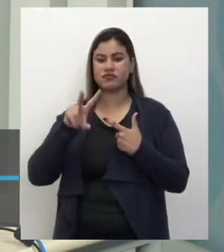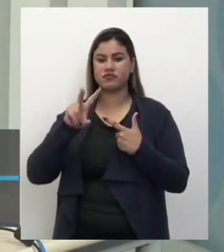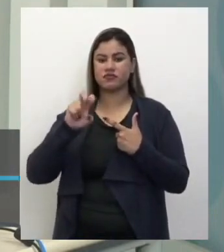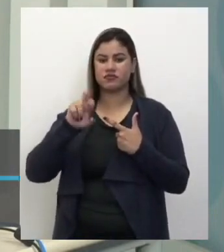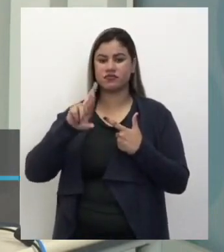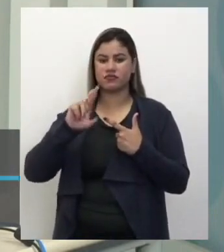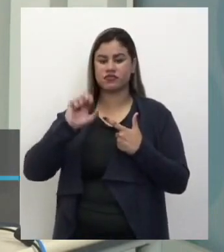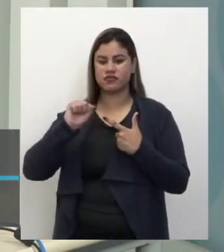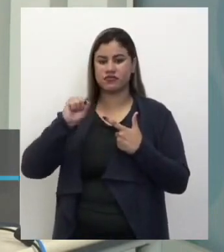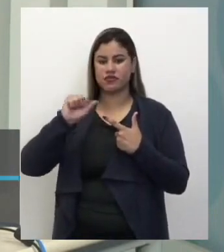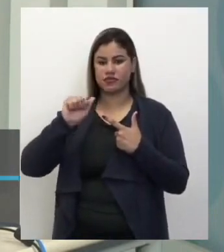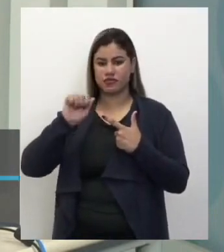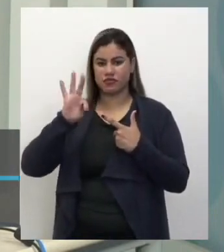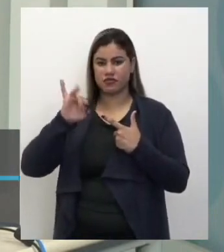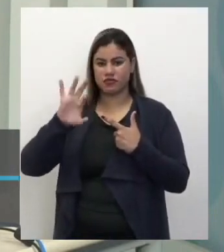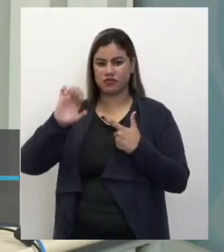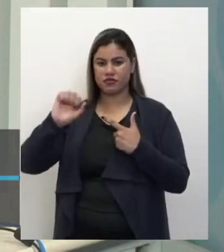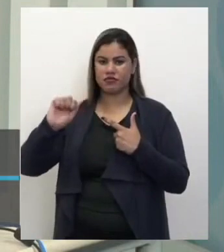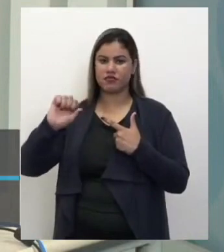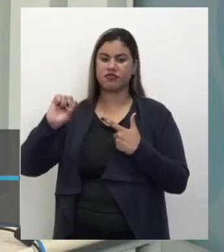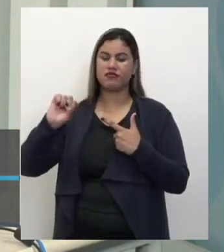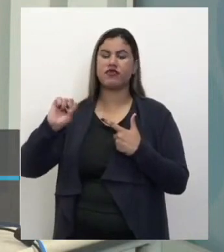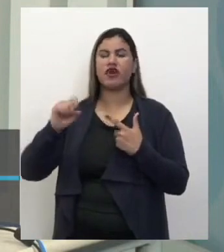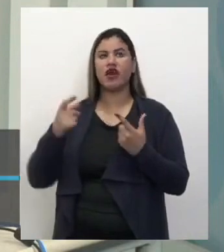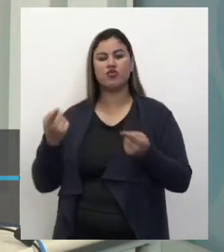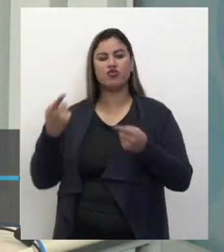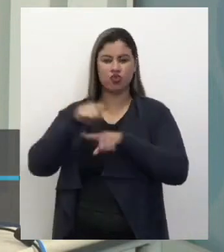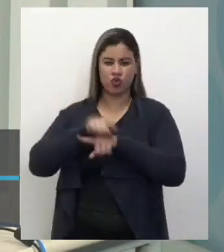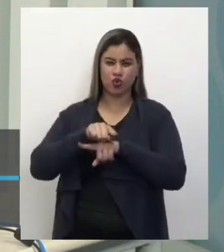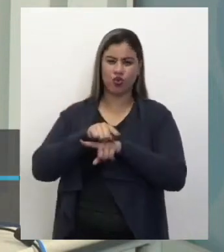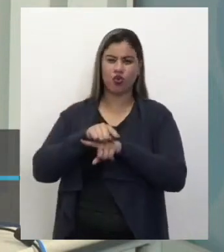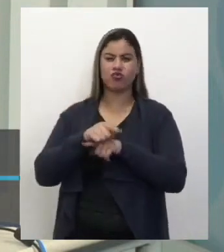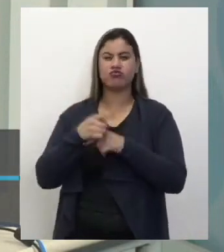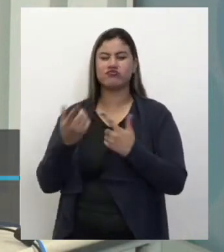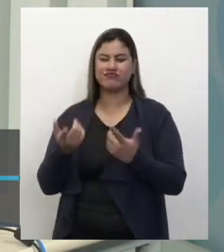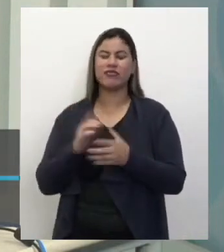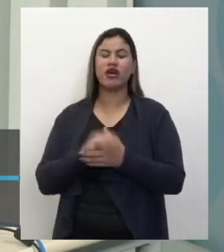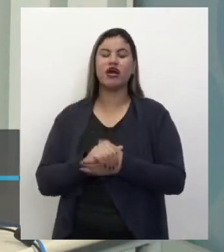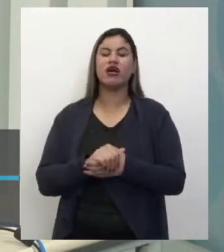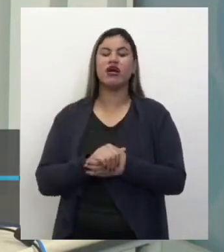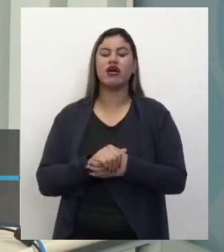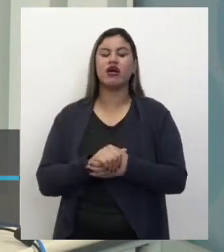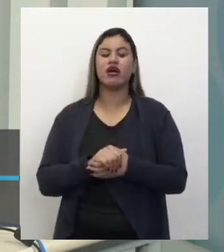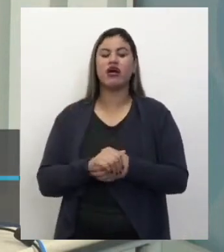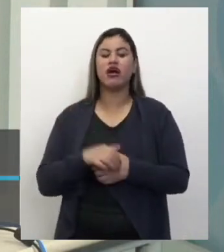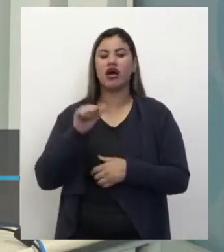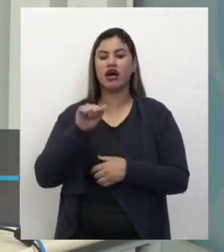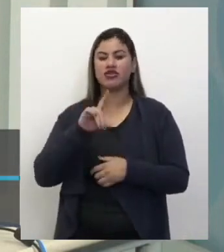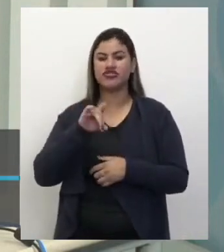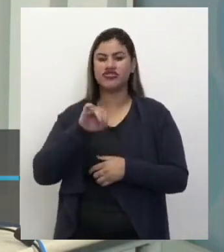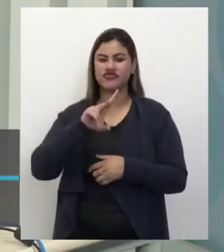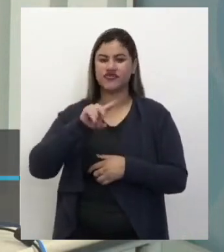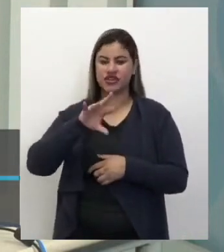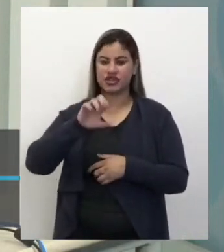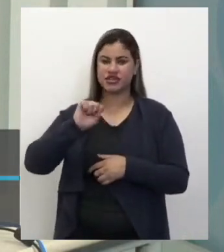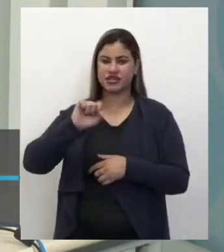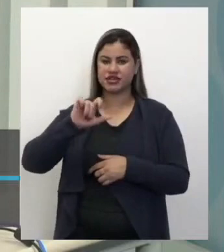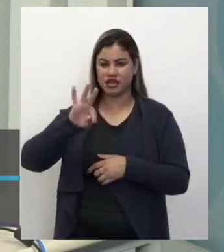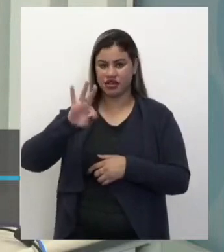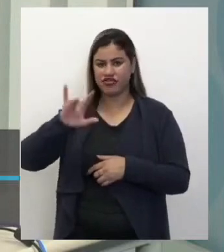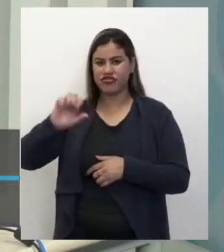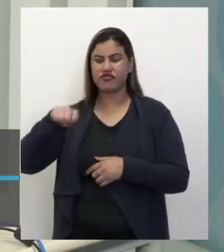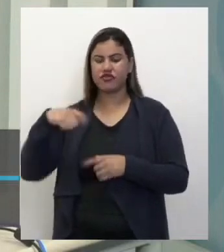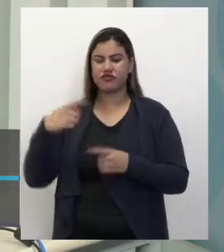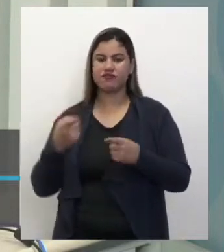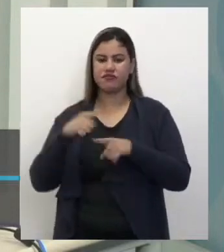de adversidade, já diz, né, algo contrário, algo que é oposto. Então, na adversativa, você segue uma sequência